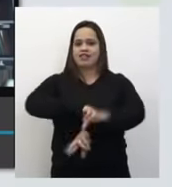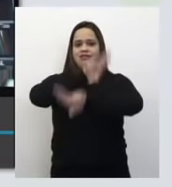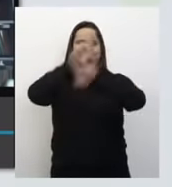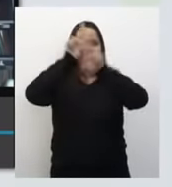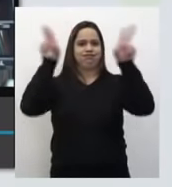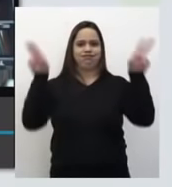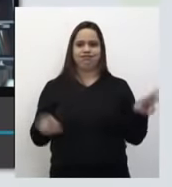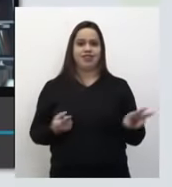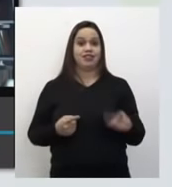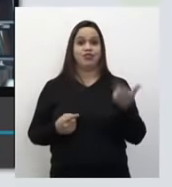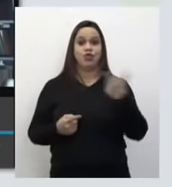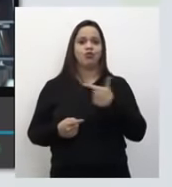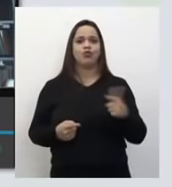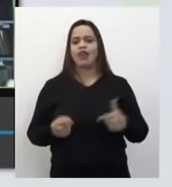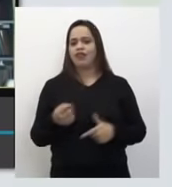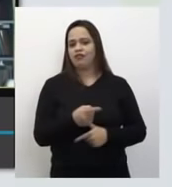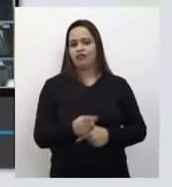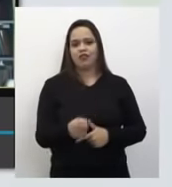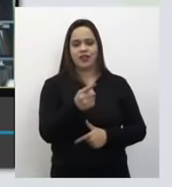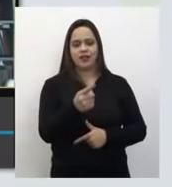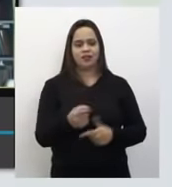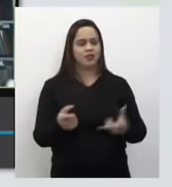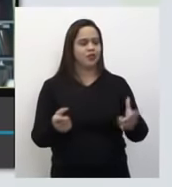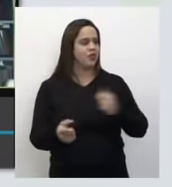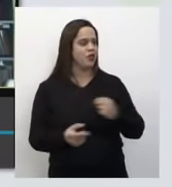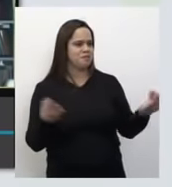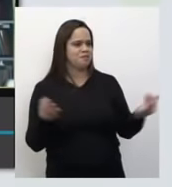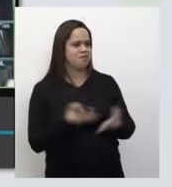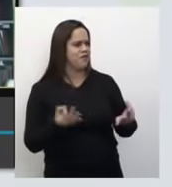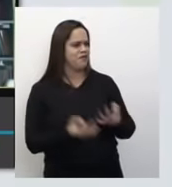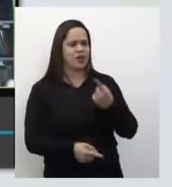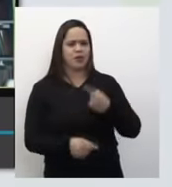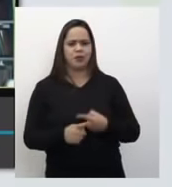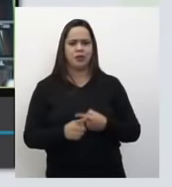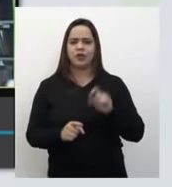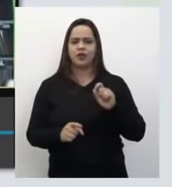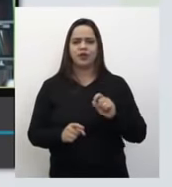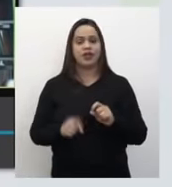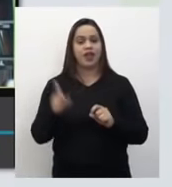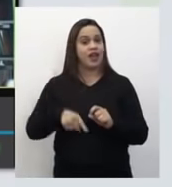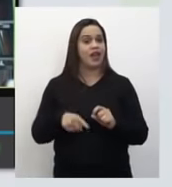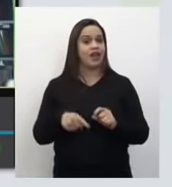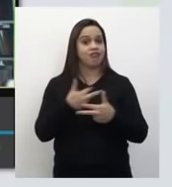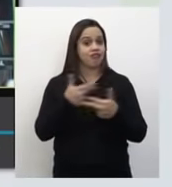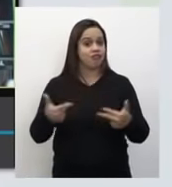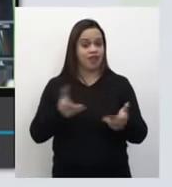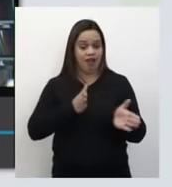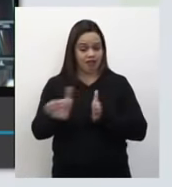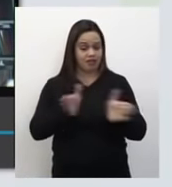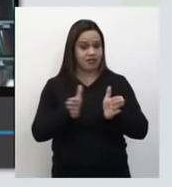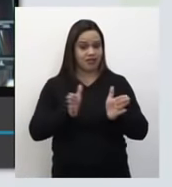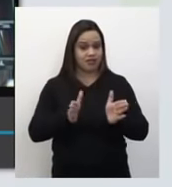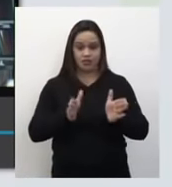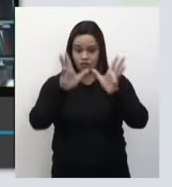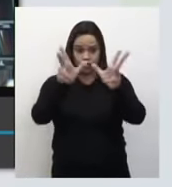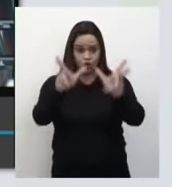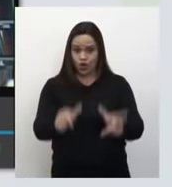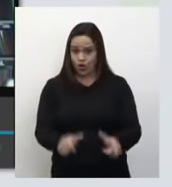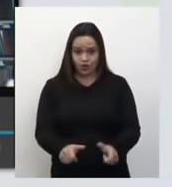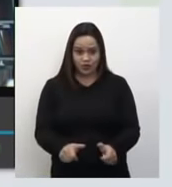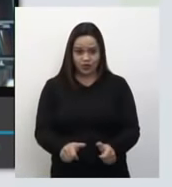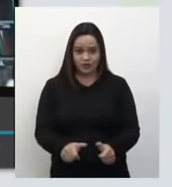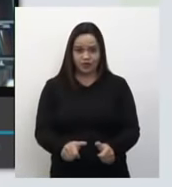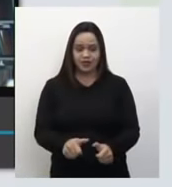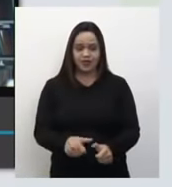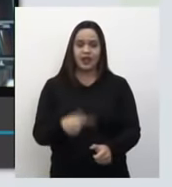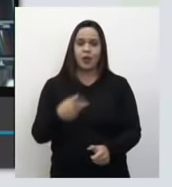infinito. Ai, que perfeito, porque é algo que está acessível para todos, né, Caio? Totalmente. Eu acho que é um